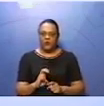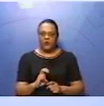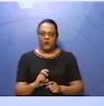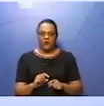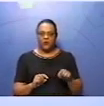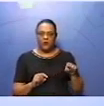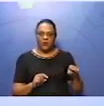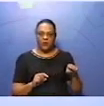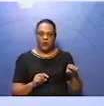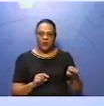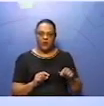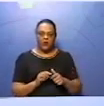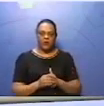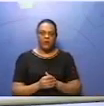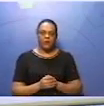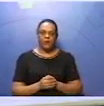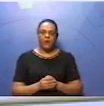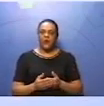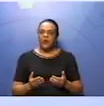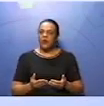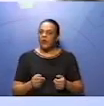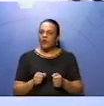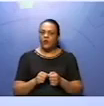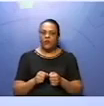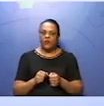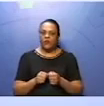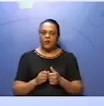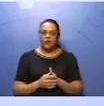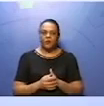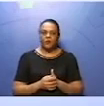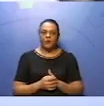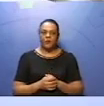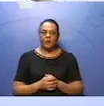fora. Agora, é só fazer a continha.